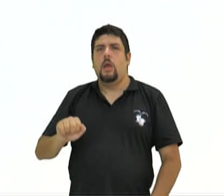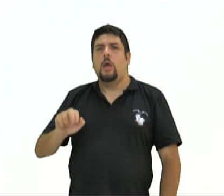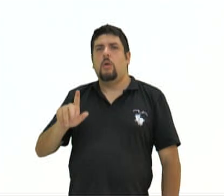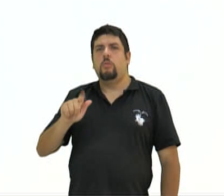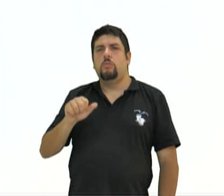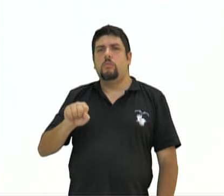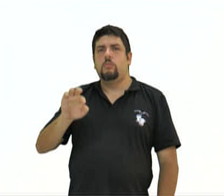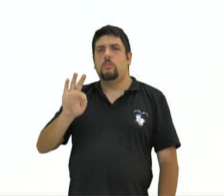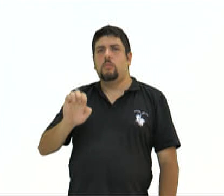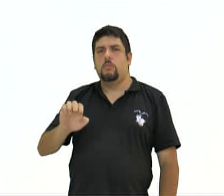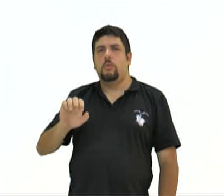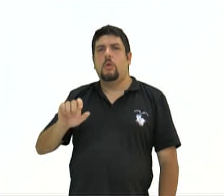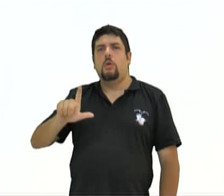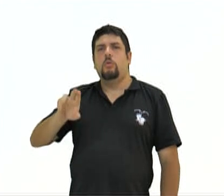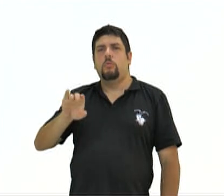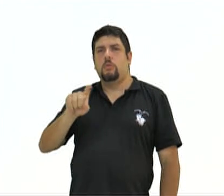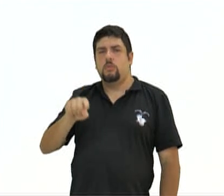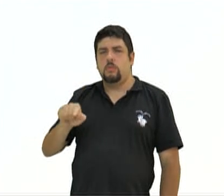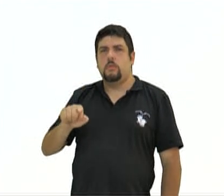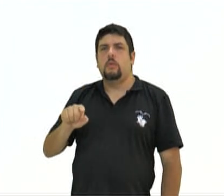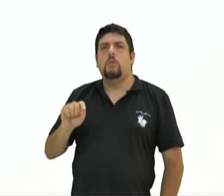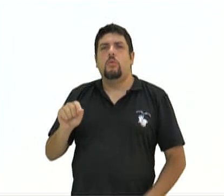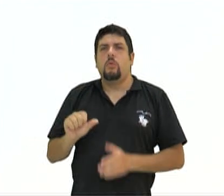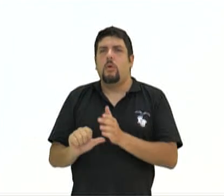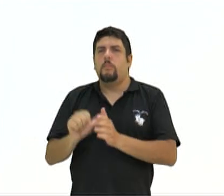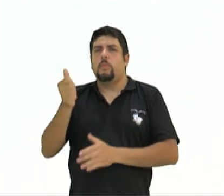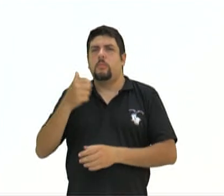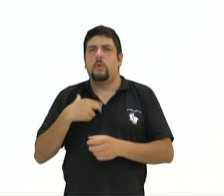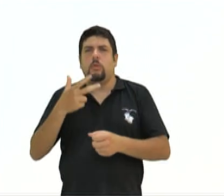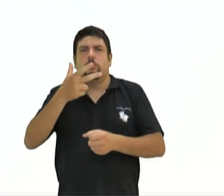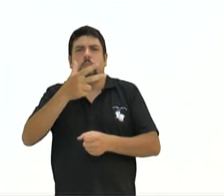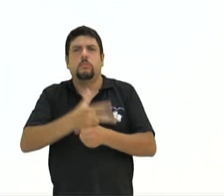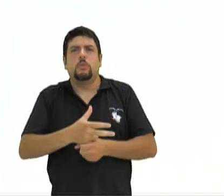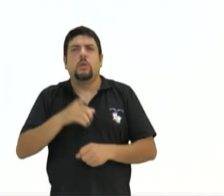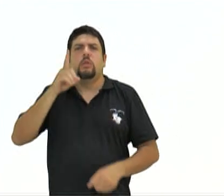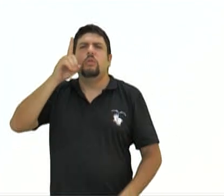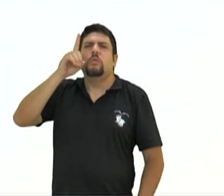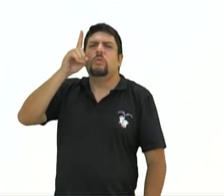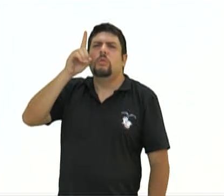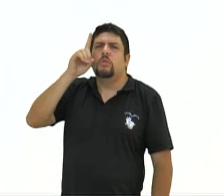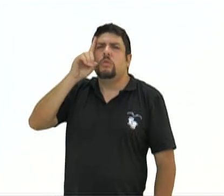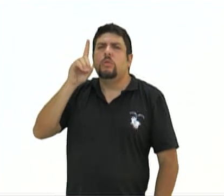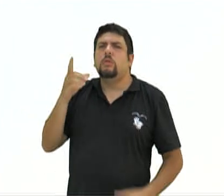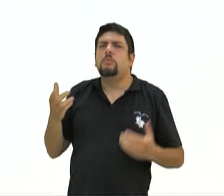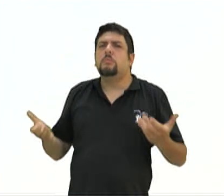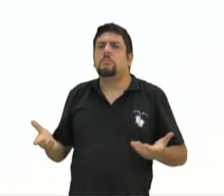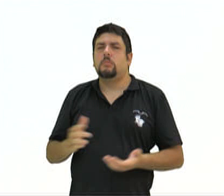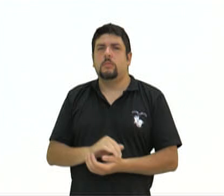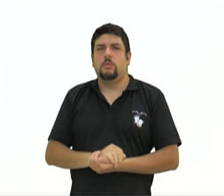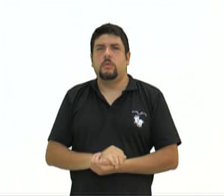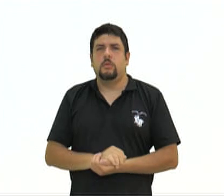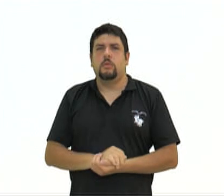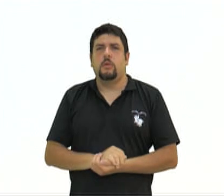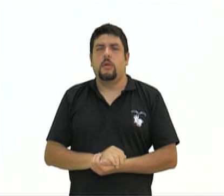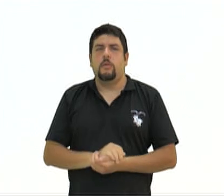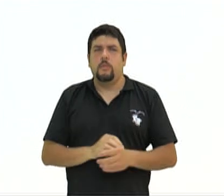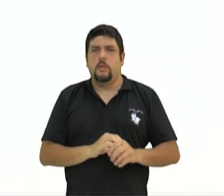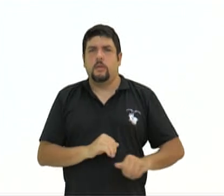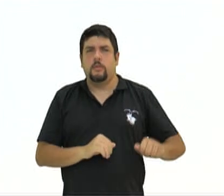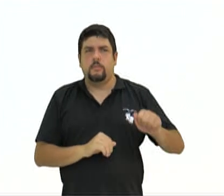Lumière realizaram a primeira exibição pública cinematográfica em qual data? Acabei de falar, hein? No dia 28 de 12